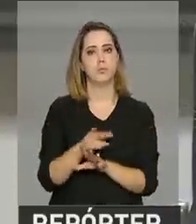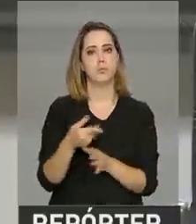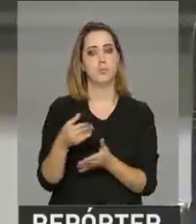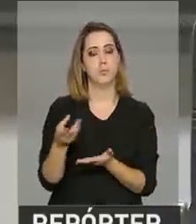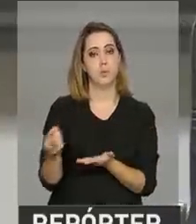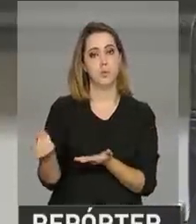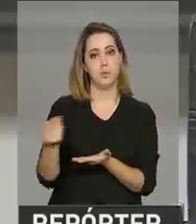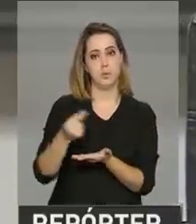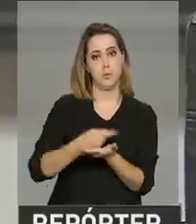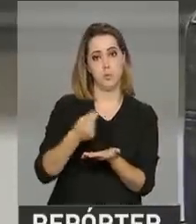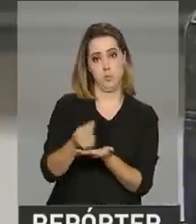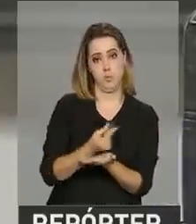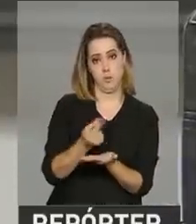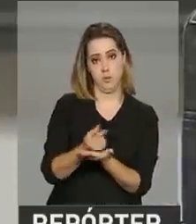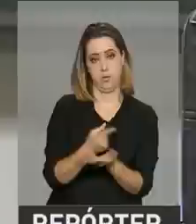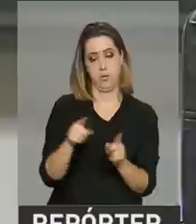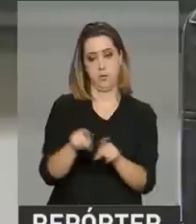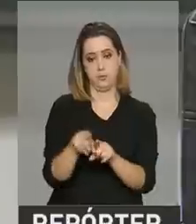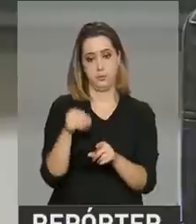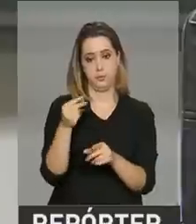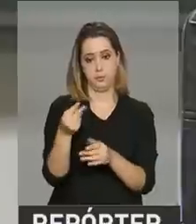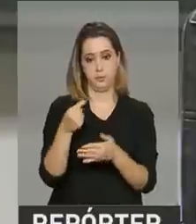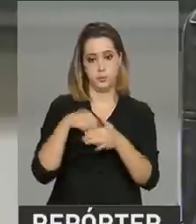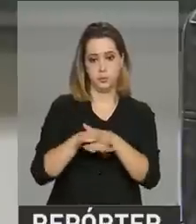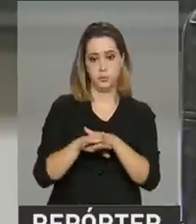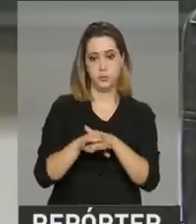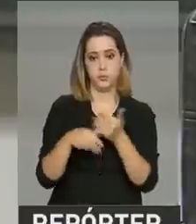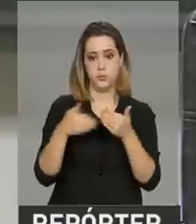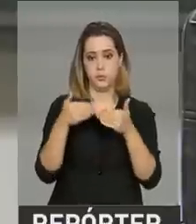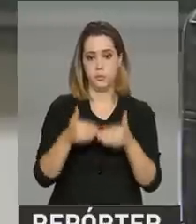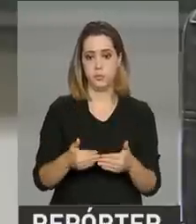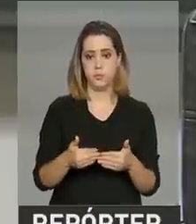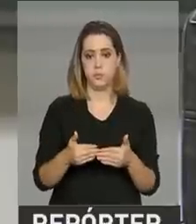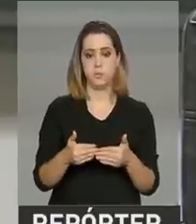da repatriação, e essa reserva fez frente